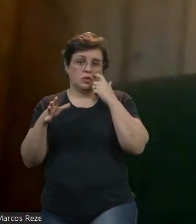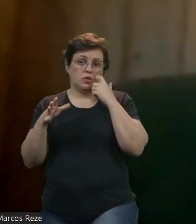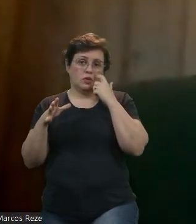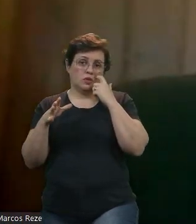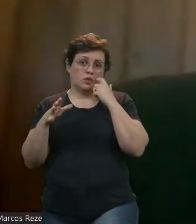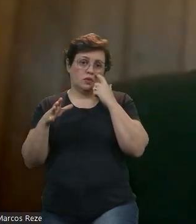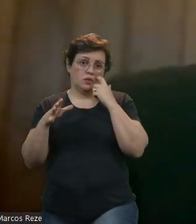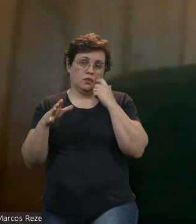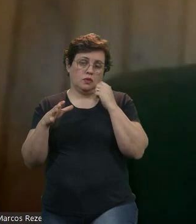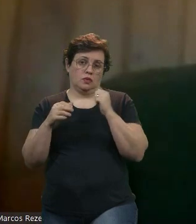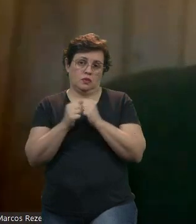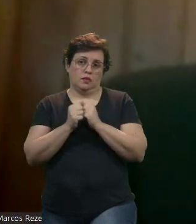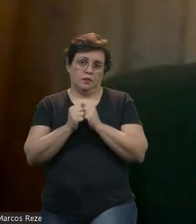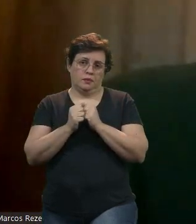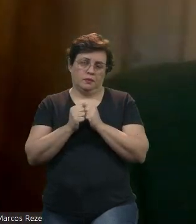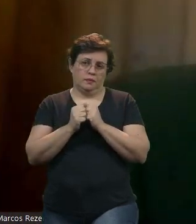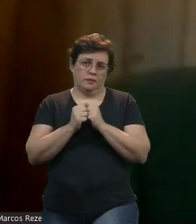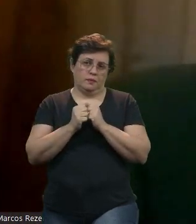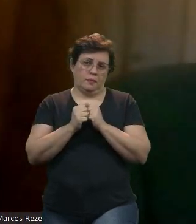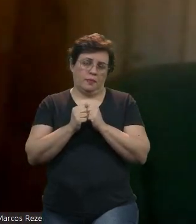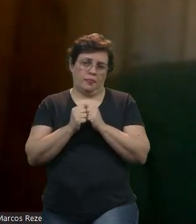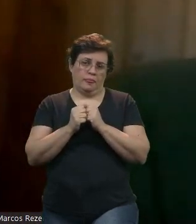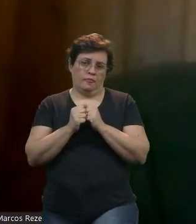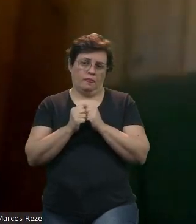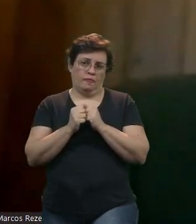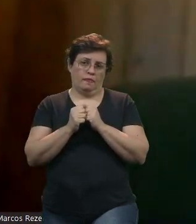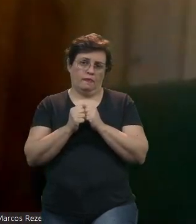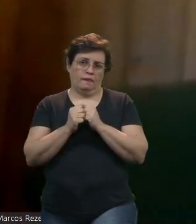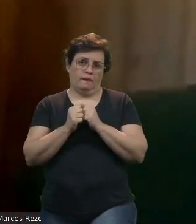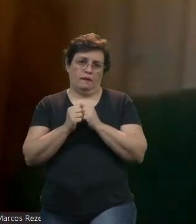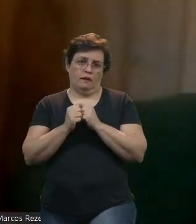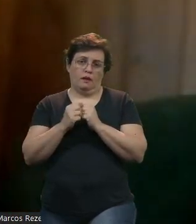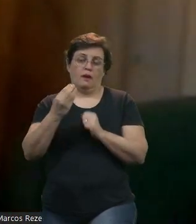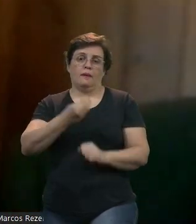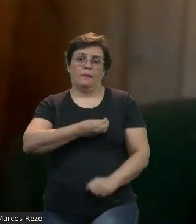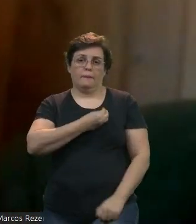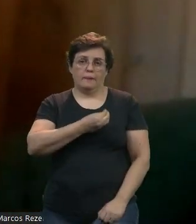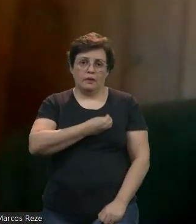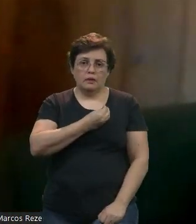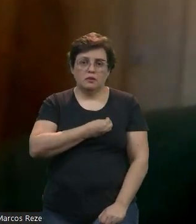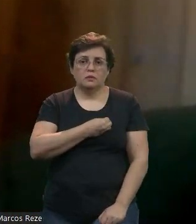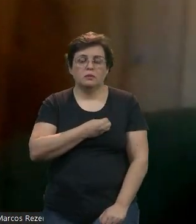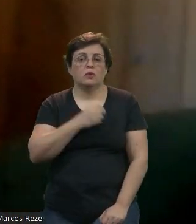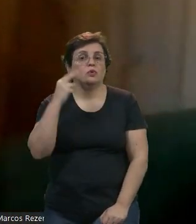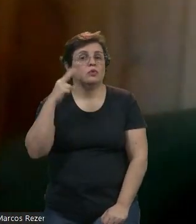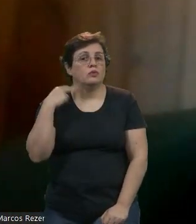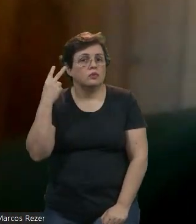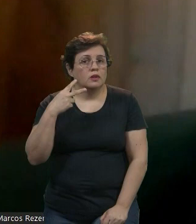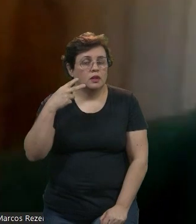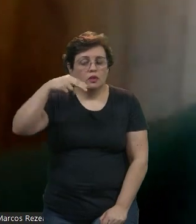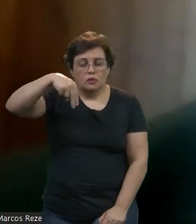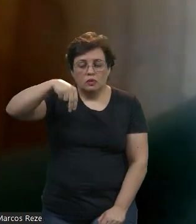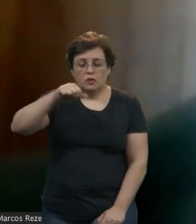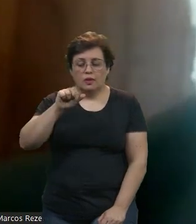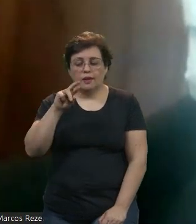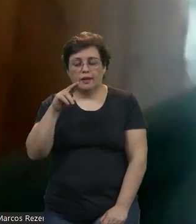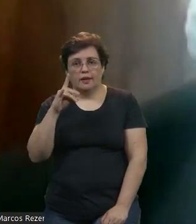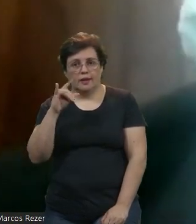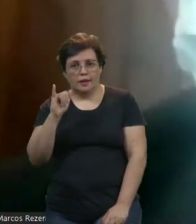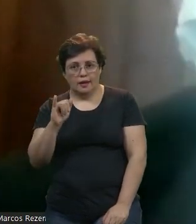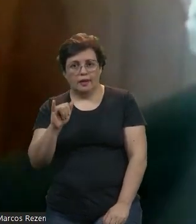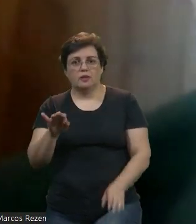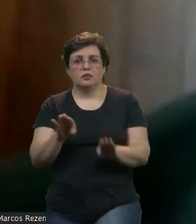o cerne do requerimento verbal, a participação do vereador Luiz Eduardo Nardi e professor Mário